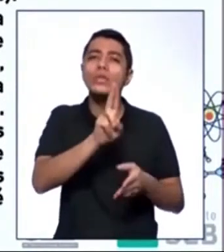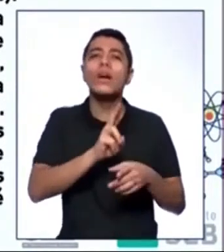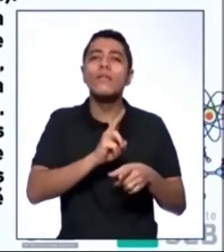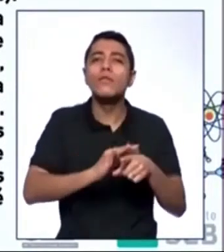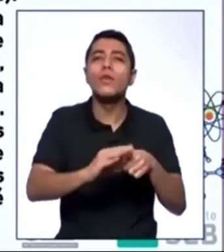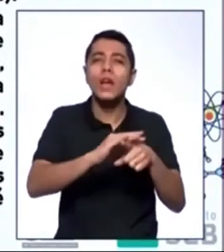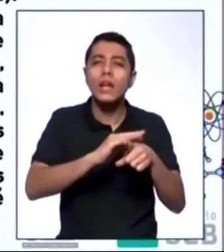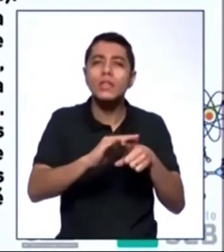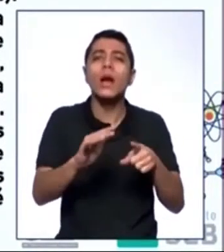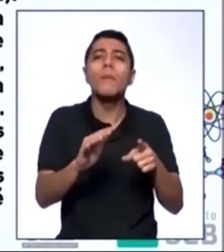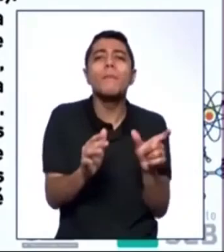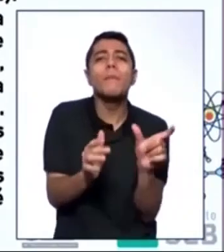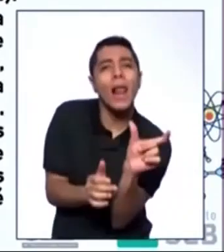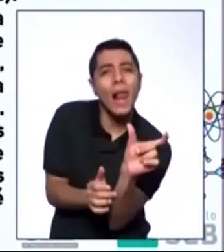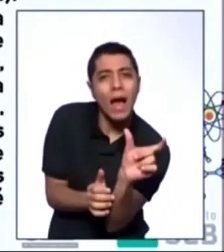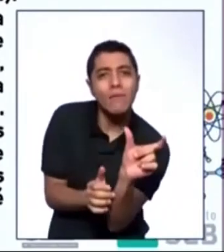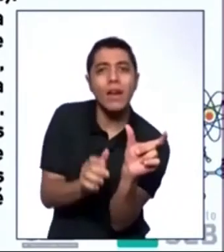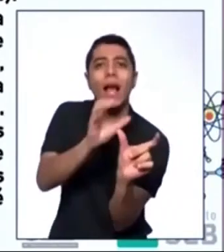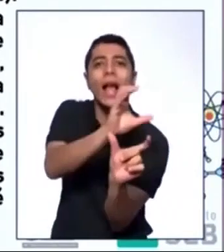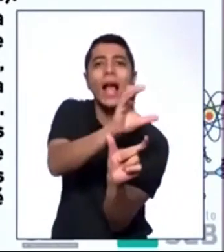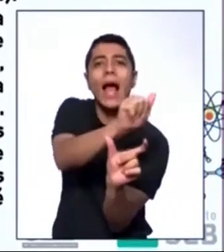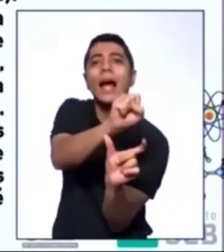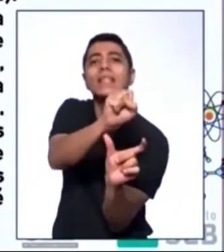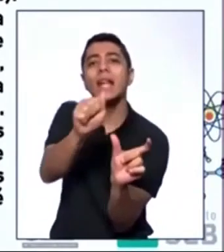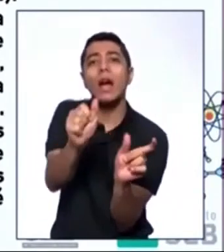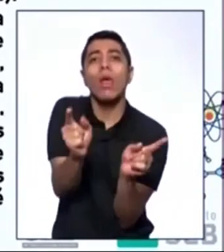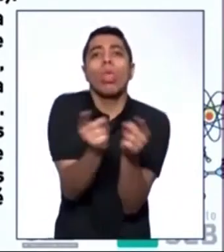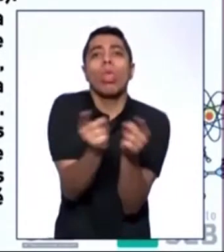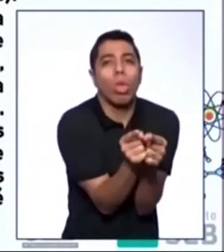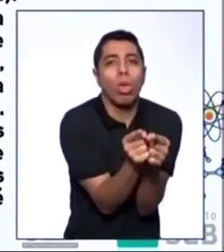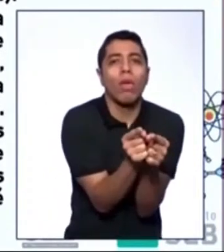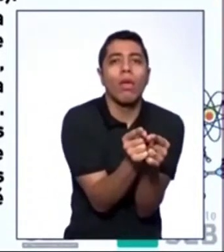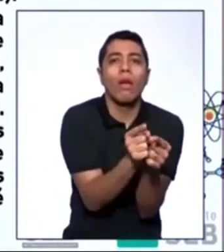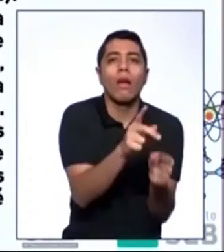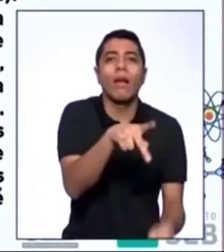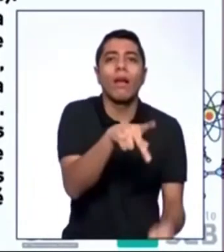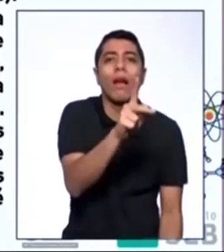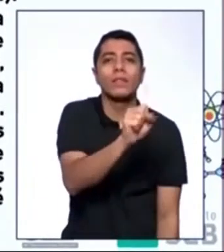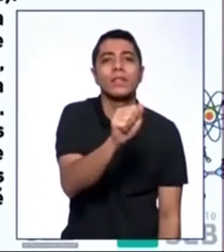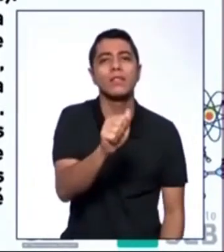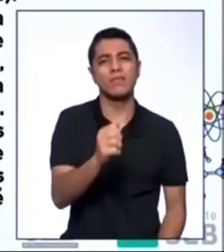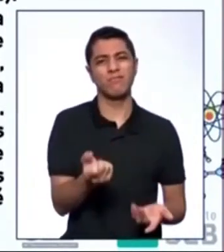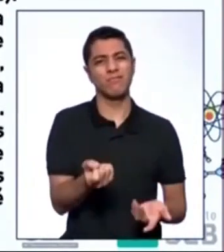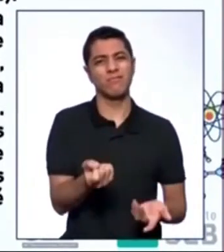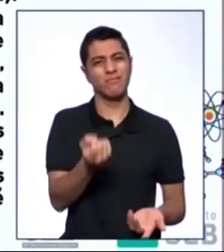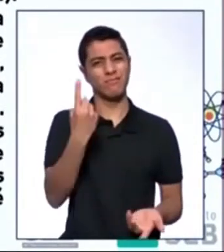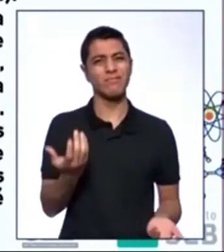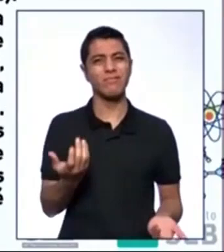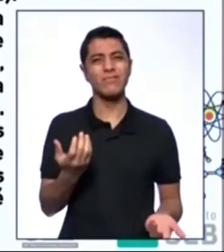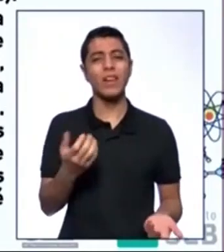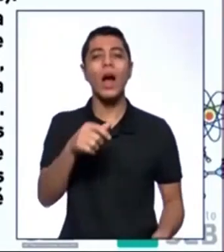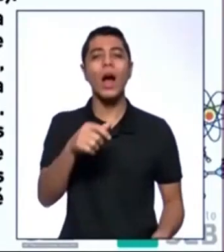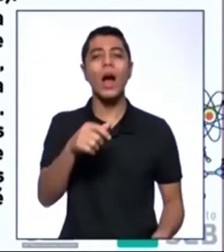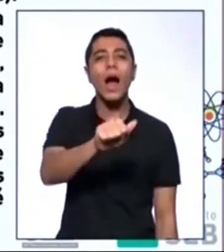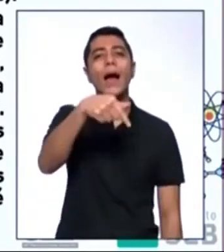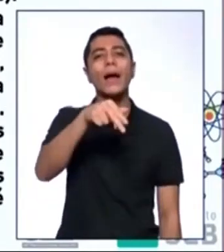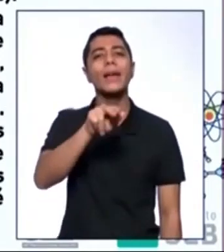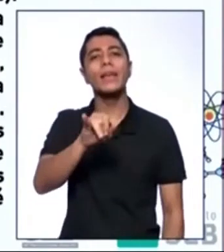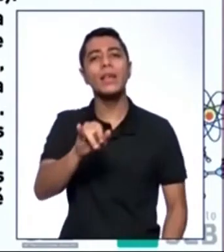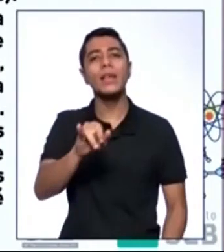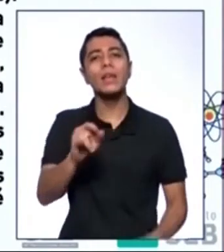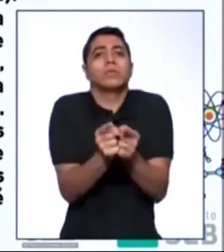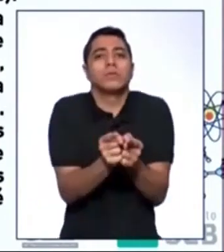aqui, comprometessem o uso da norma culta do português para além das fronteiras cibernéticas. Mas, ao que tudo